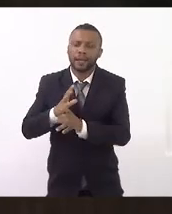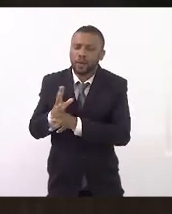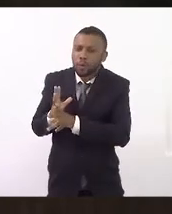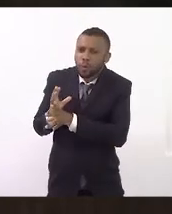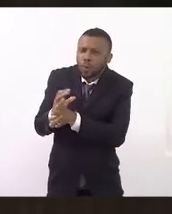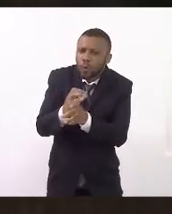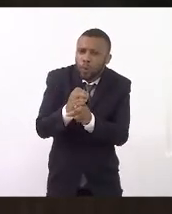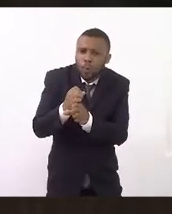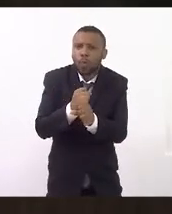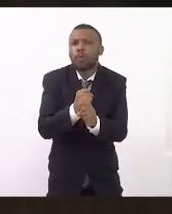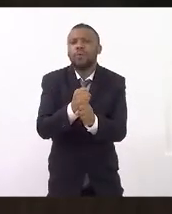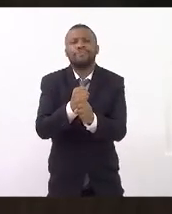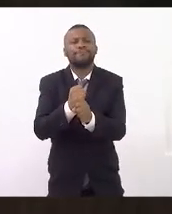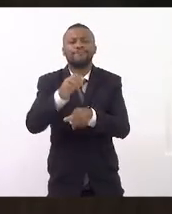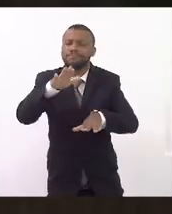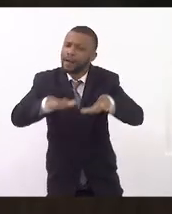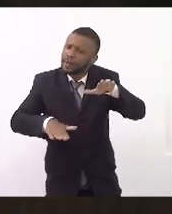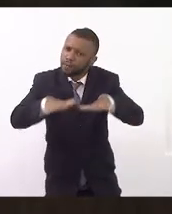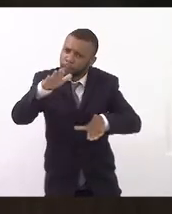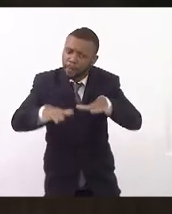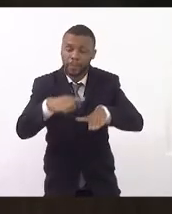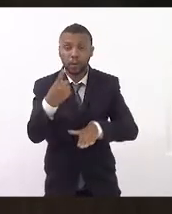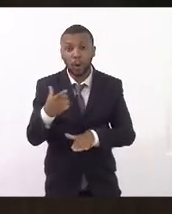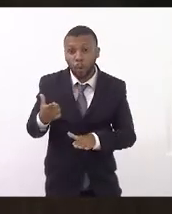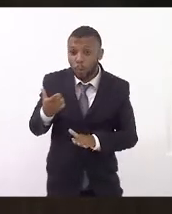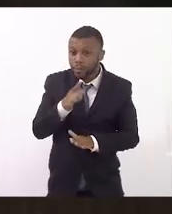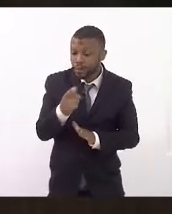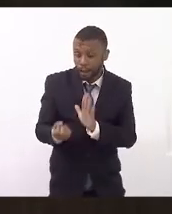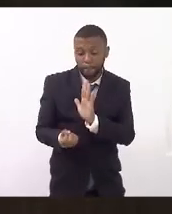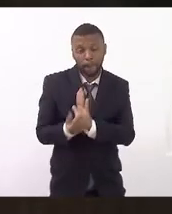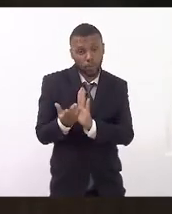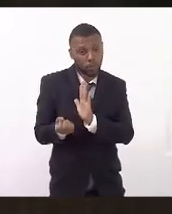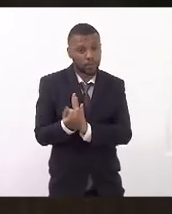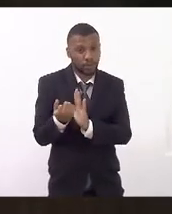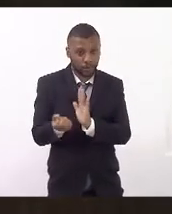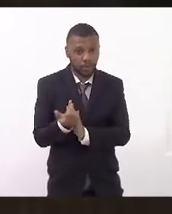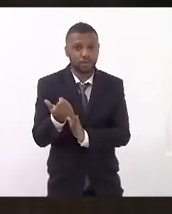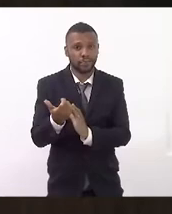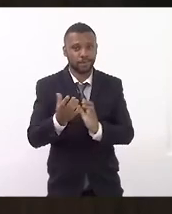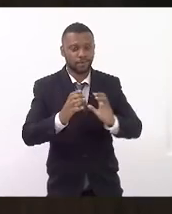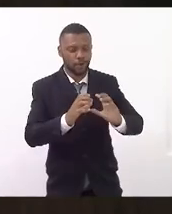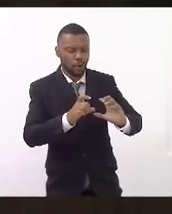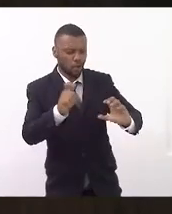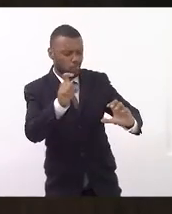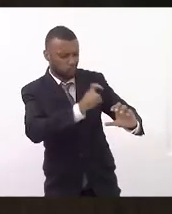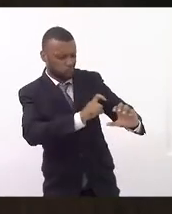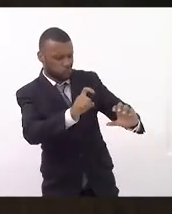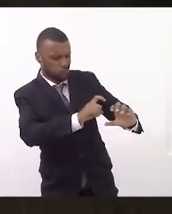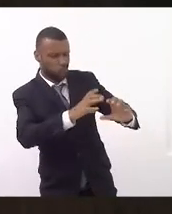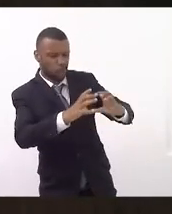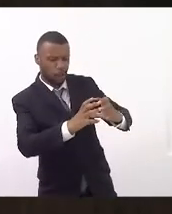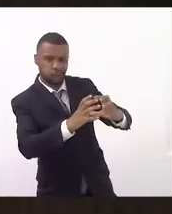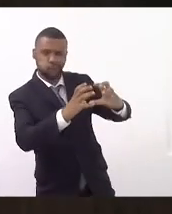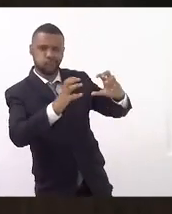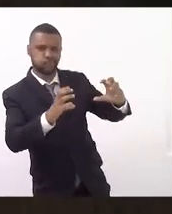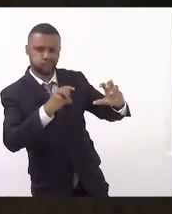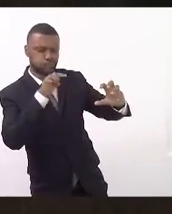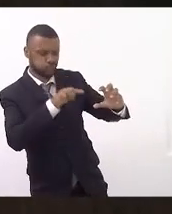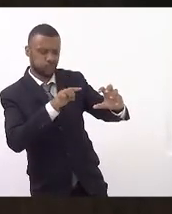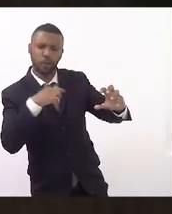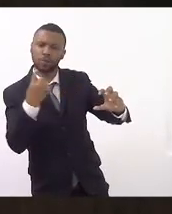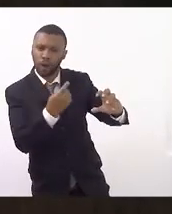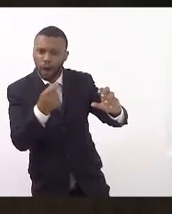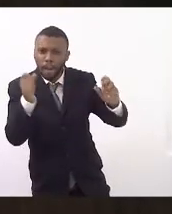grandes áreas para fazer a produção de fertilizantes. Nós podemos estar à frente